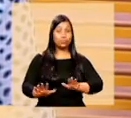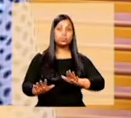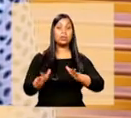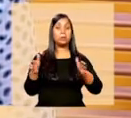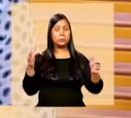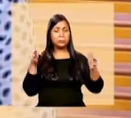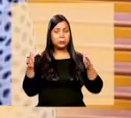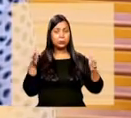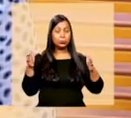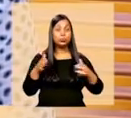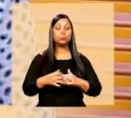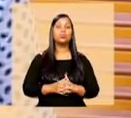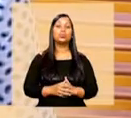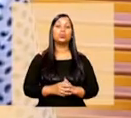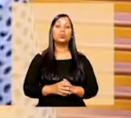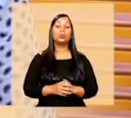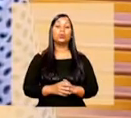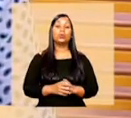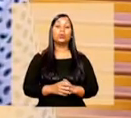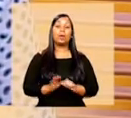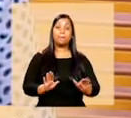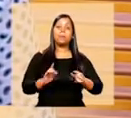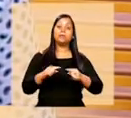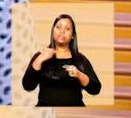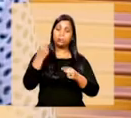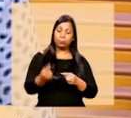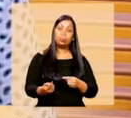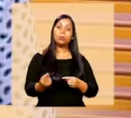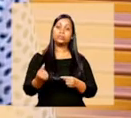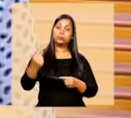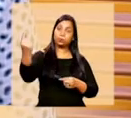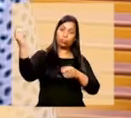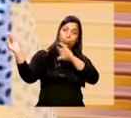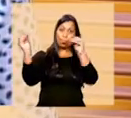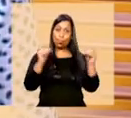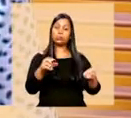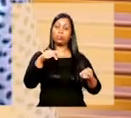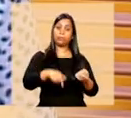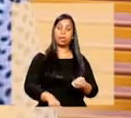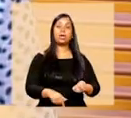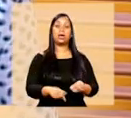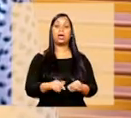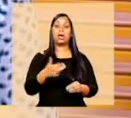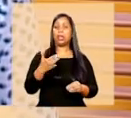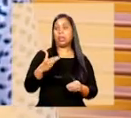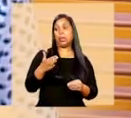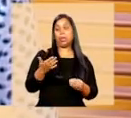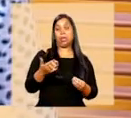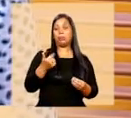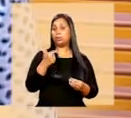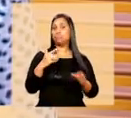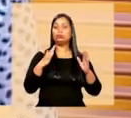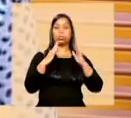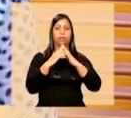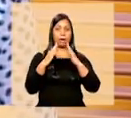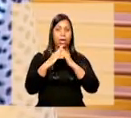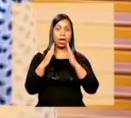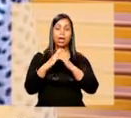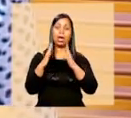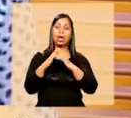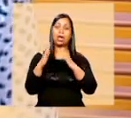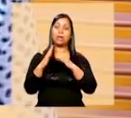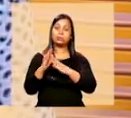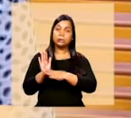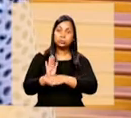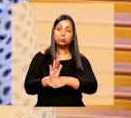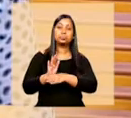durante um tempo, né? Mas depois de um tempo eu vim para cá. Na época não tinha as casas de